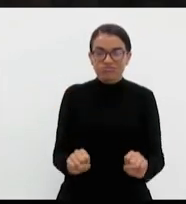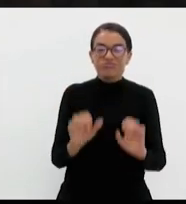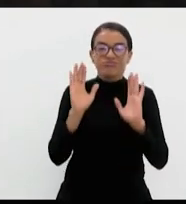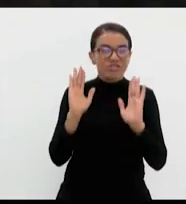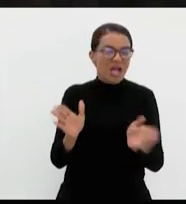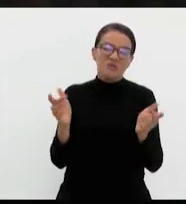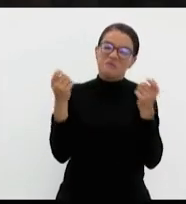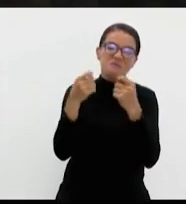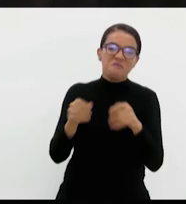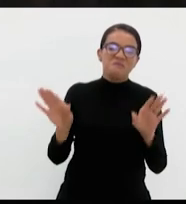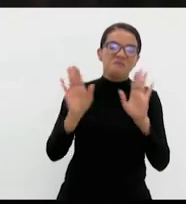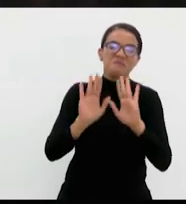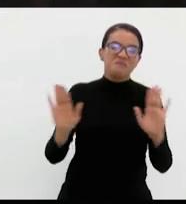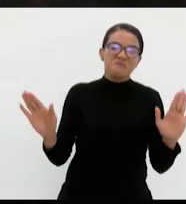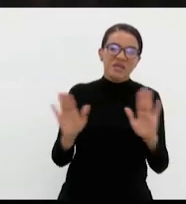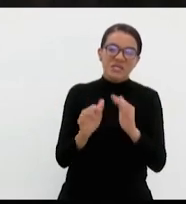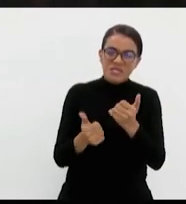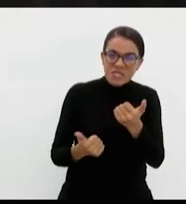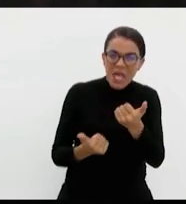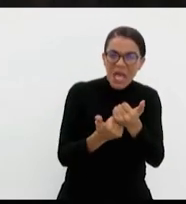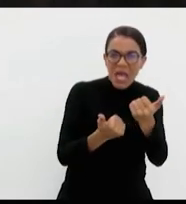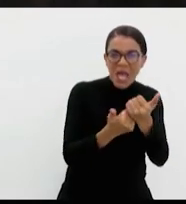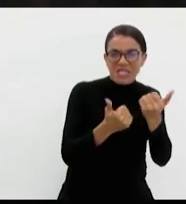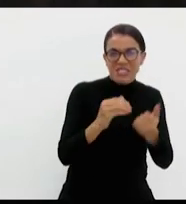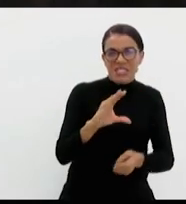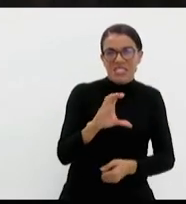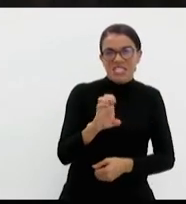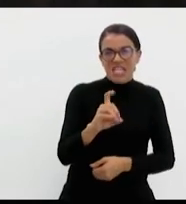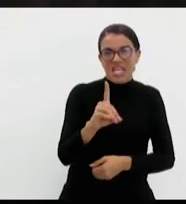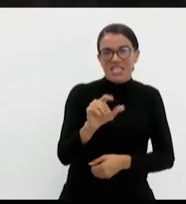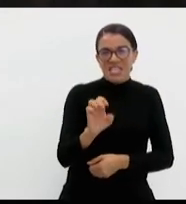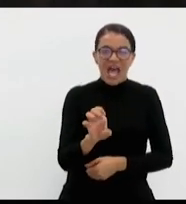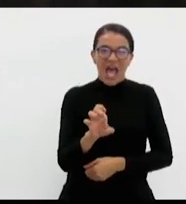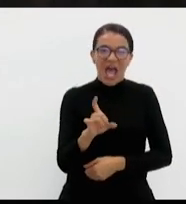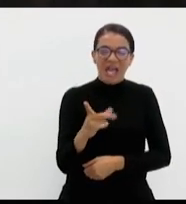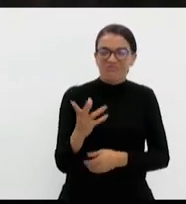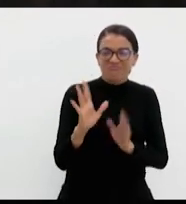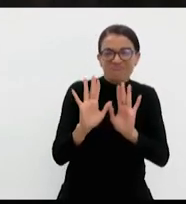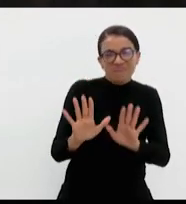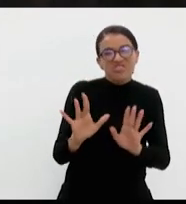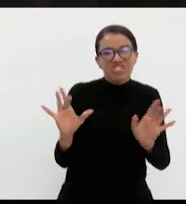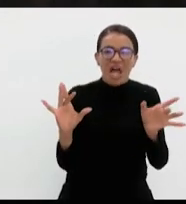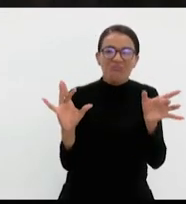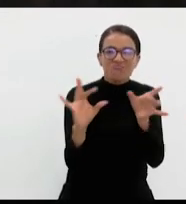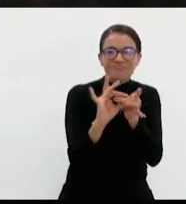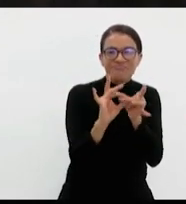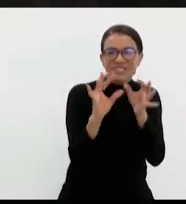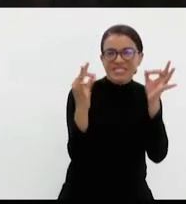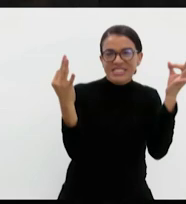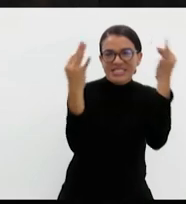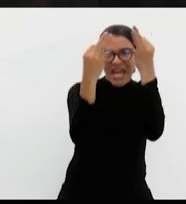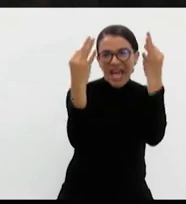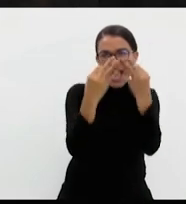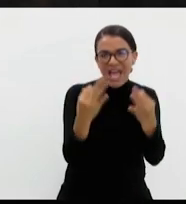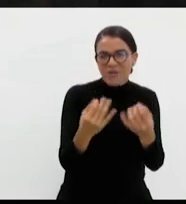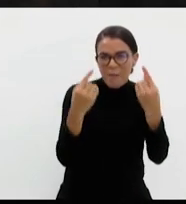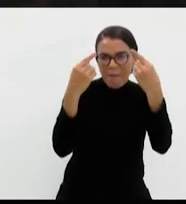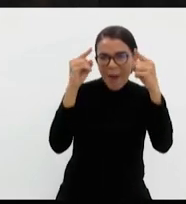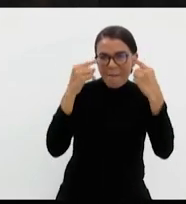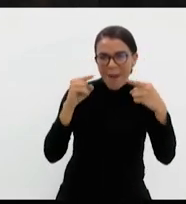não preciso mais assistência da SEDAE, porque estou de acordo com todos os números.